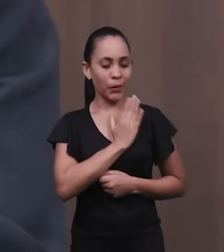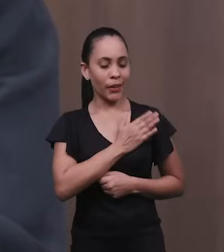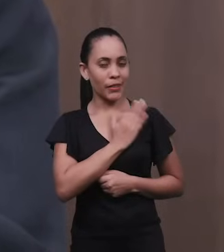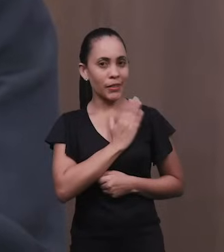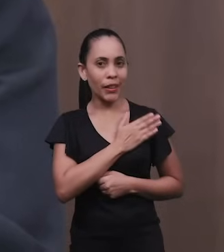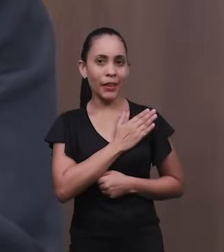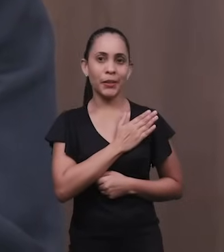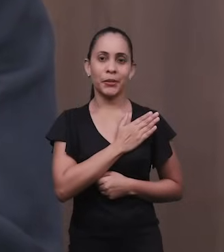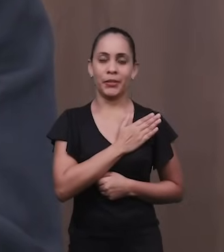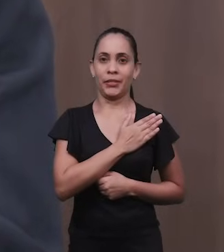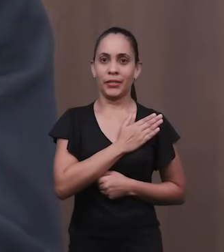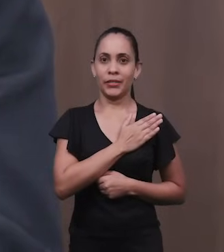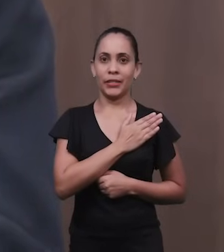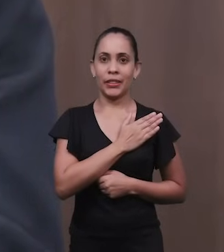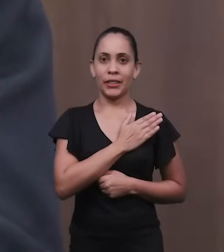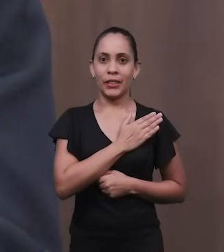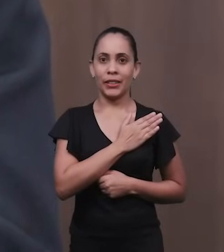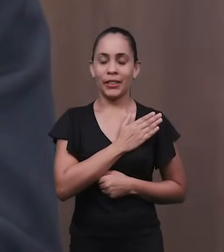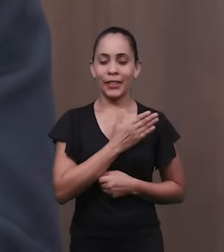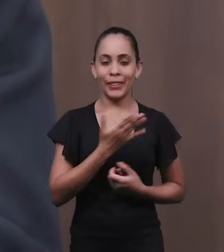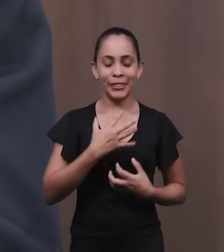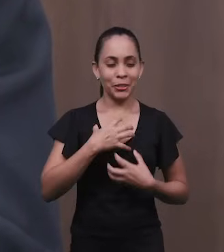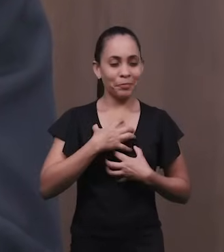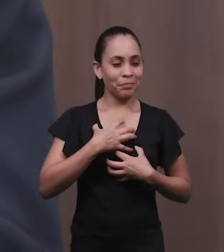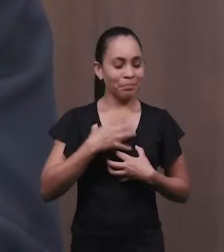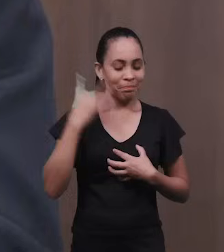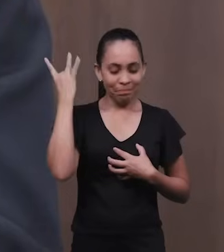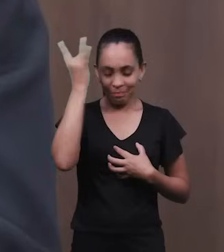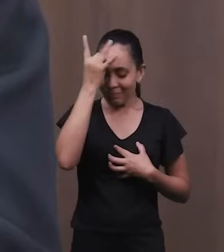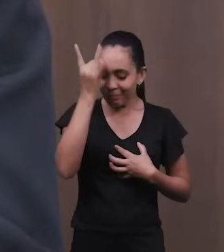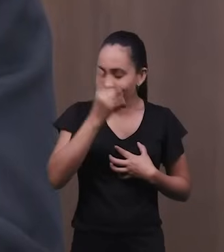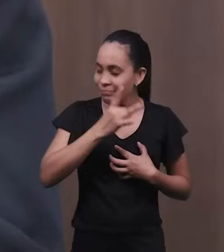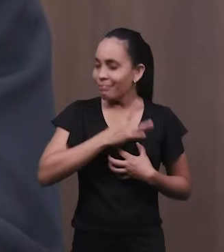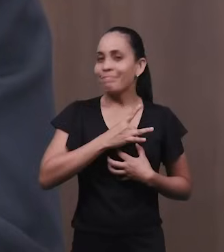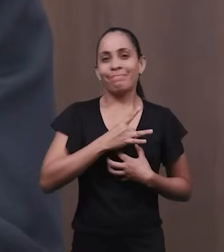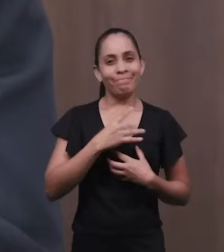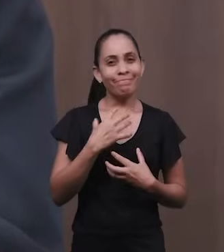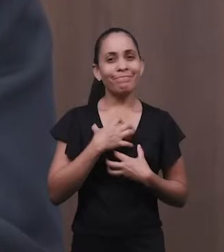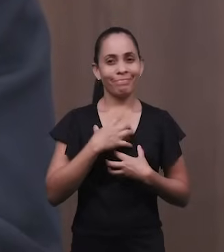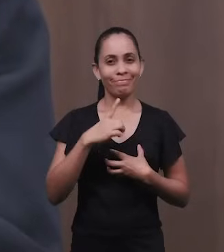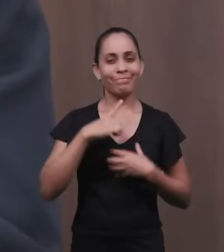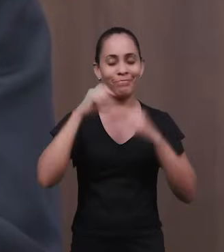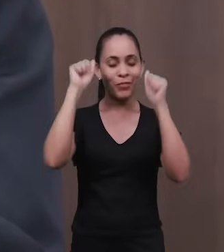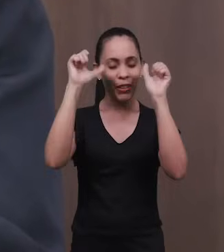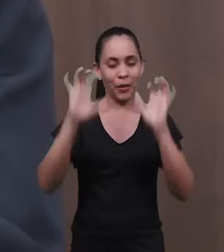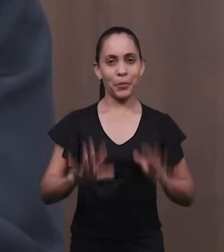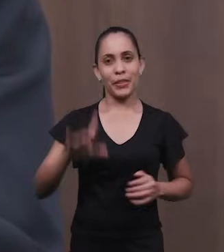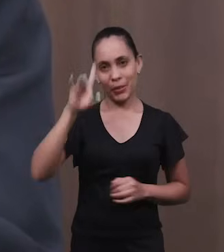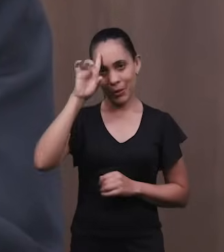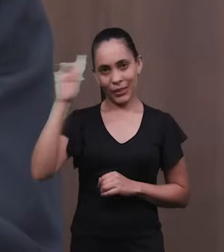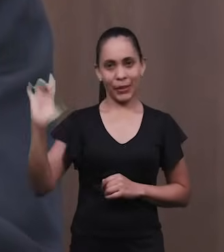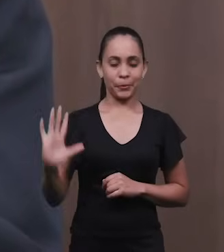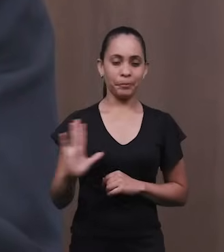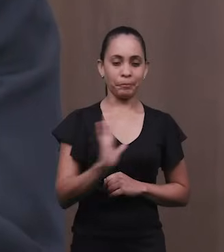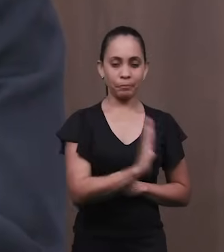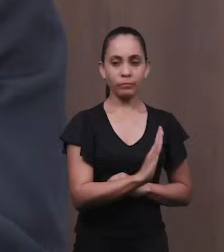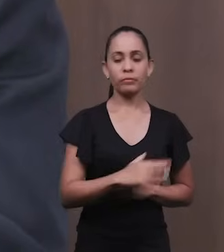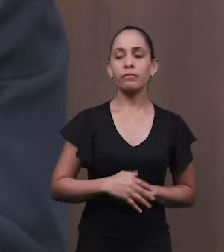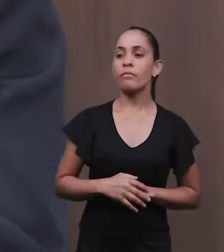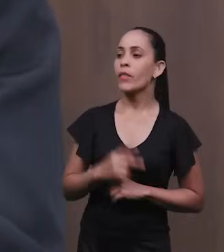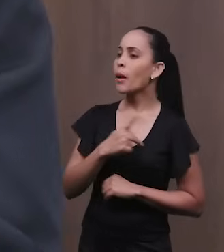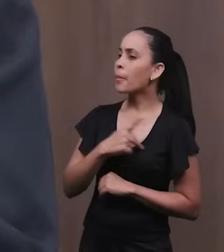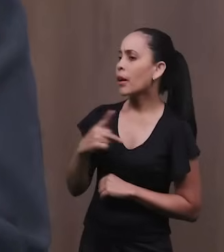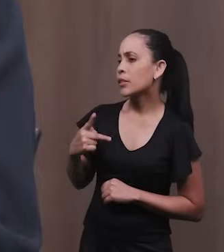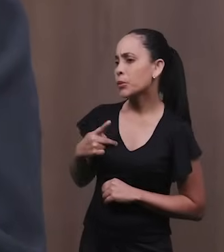coração. Ela saiu cheia, preenchida, recebeu a bênção do Senhor.